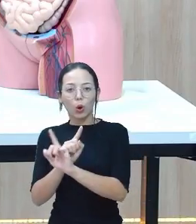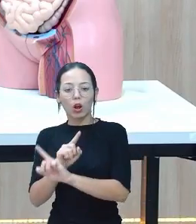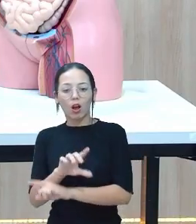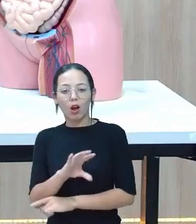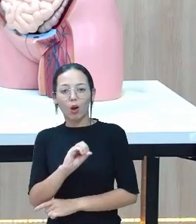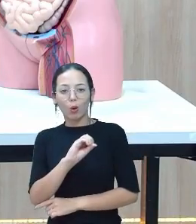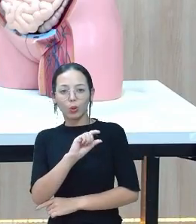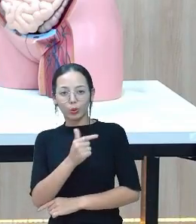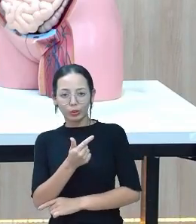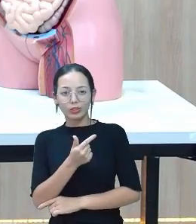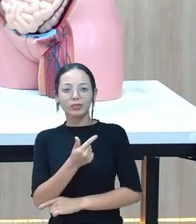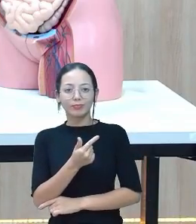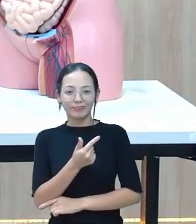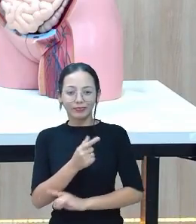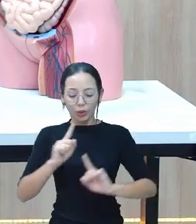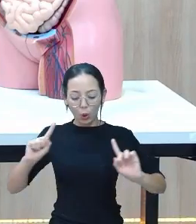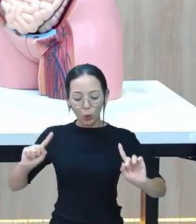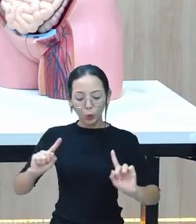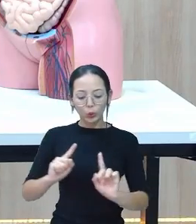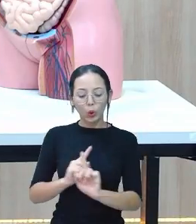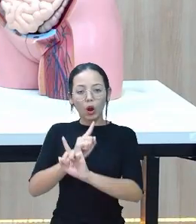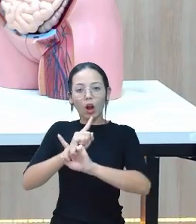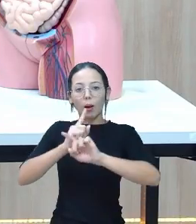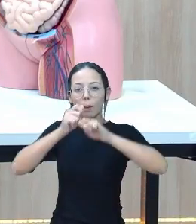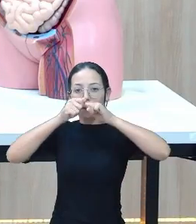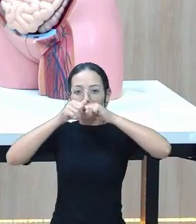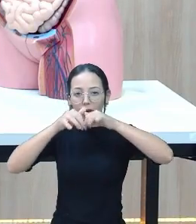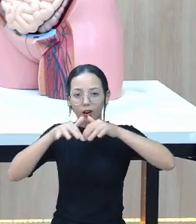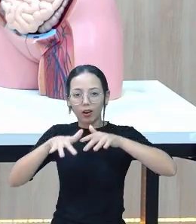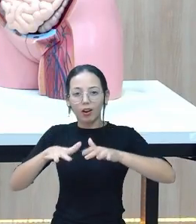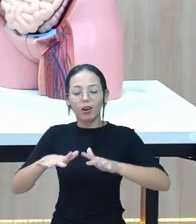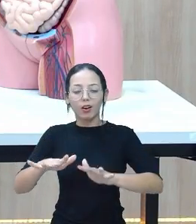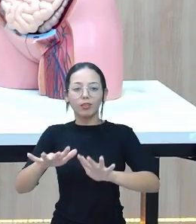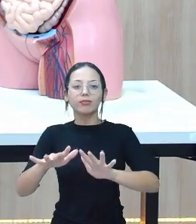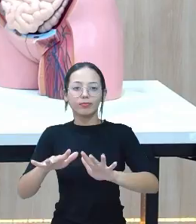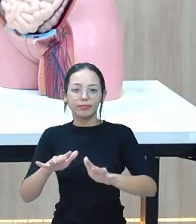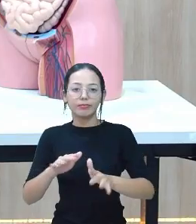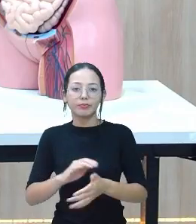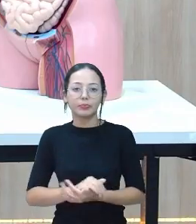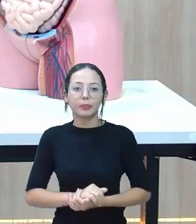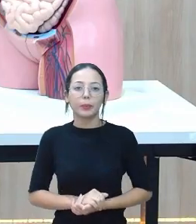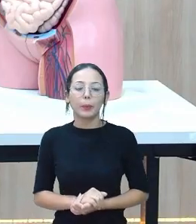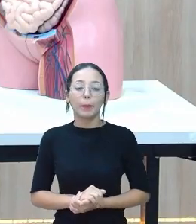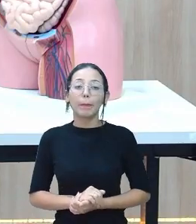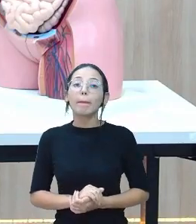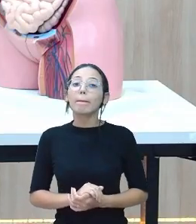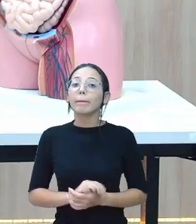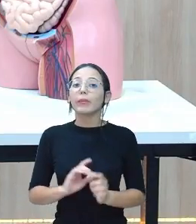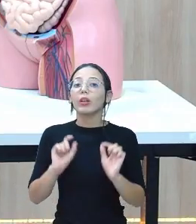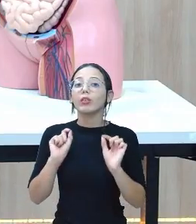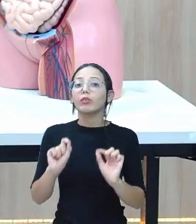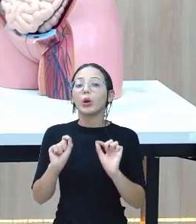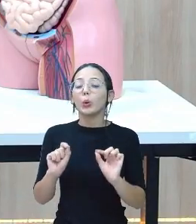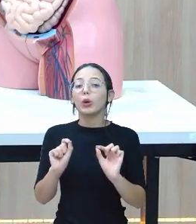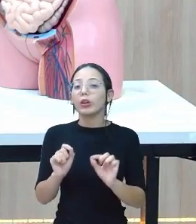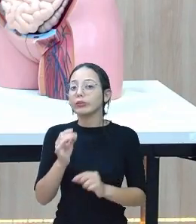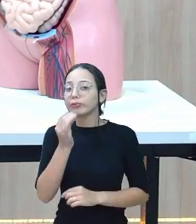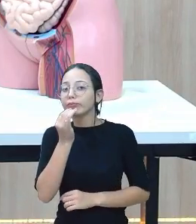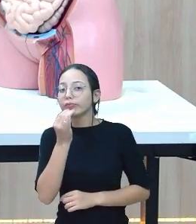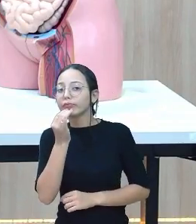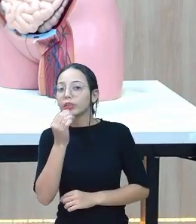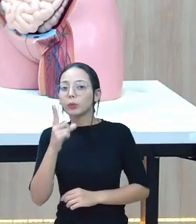oxigênio. Ocorre uma verdadeira troca de gás carbônico com oxigênio e vai